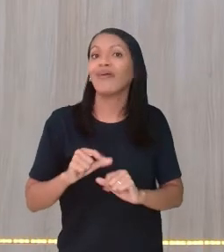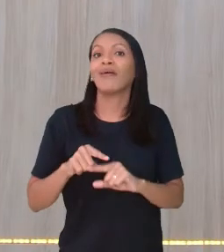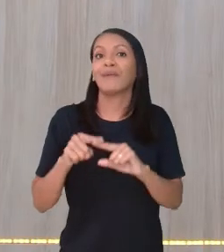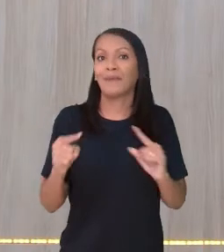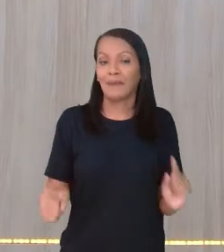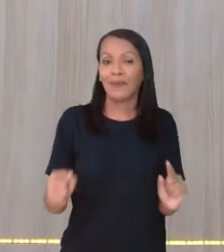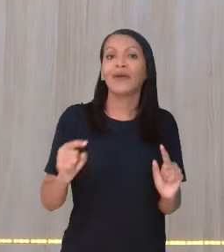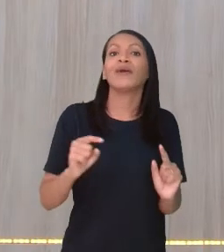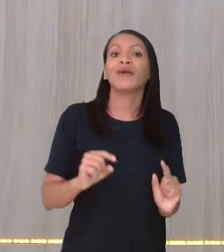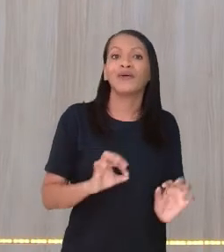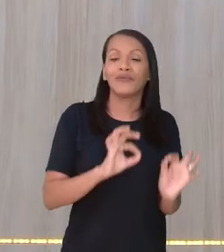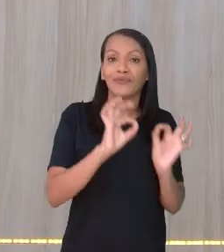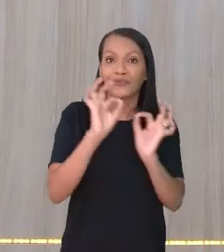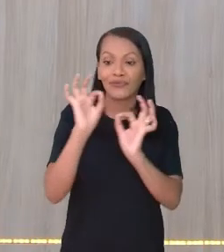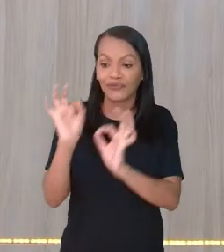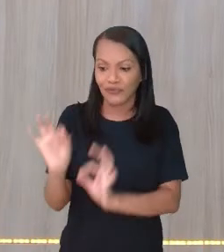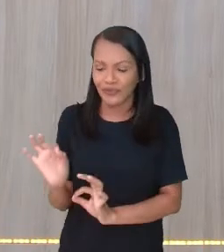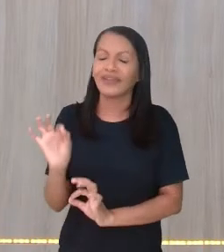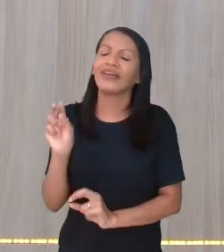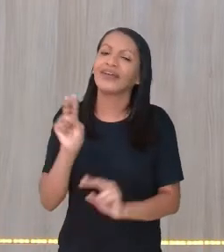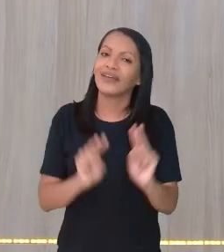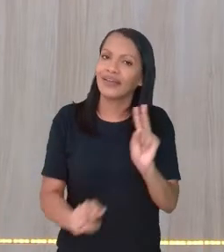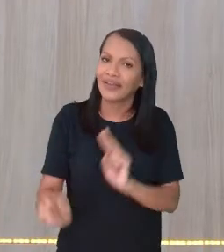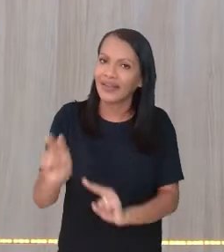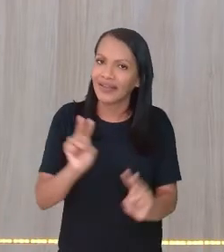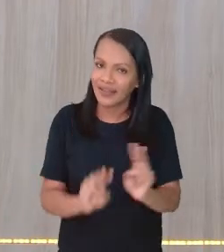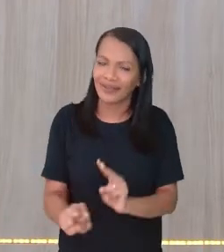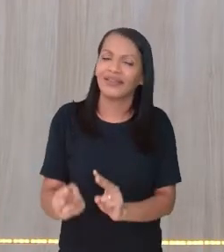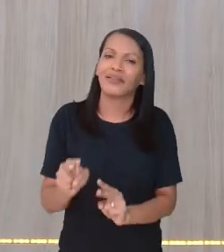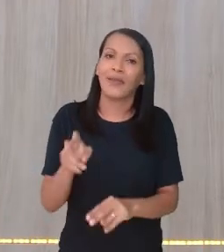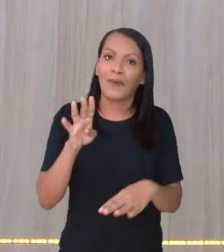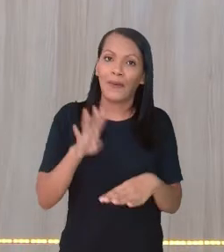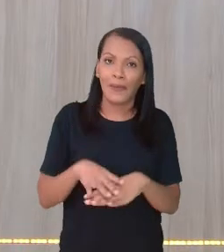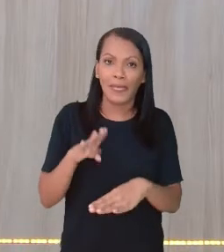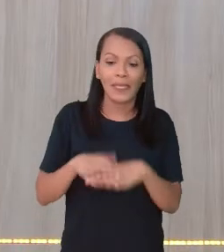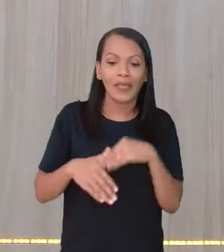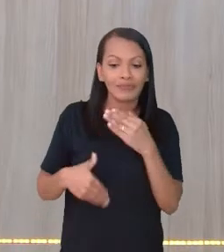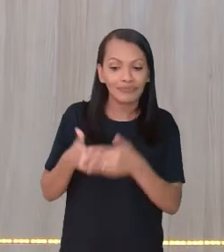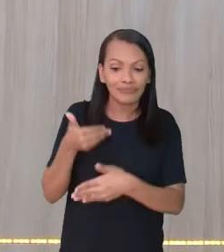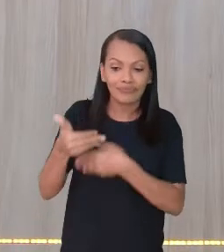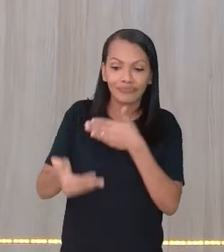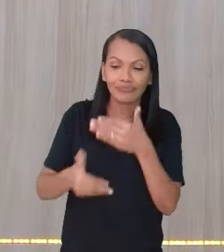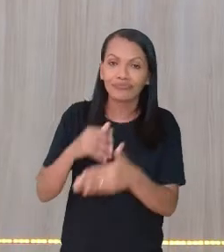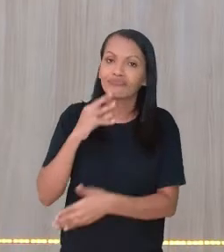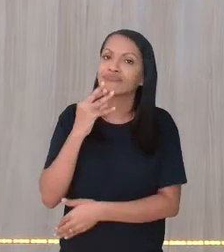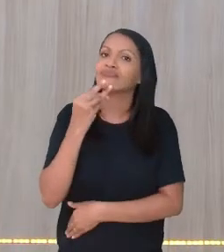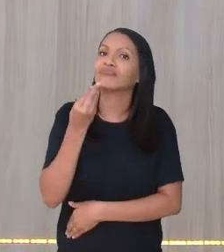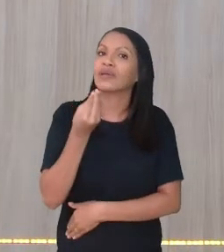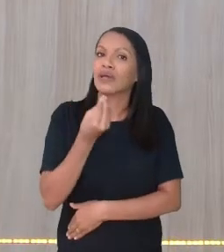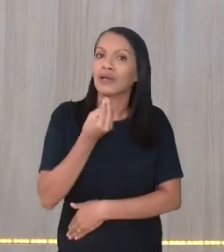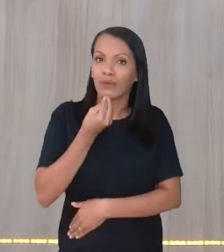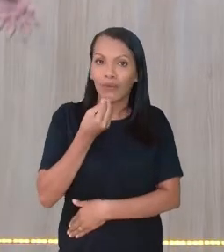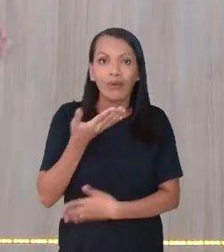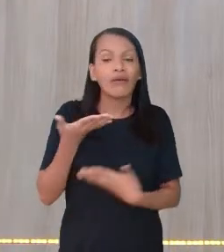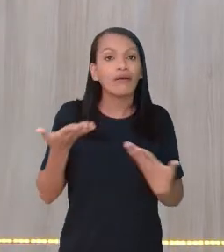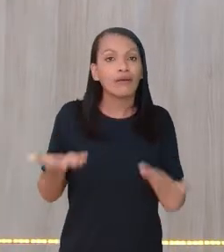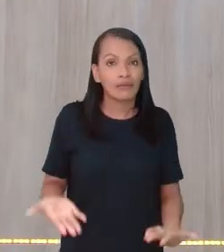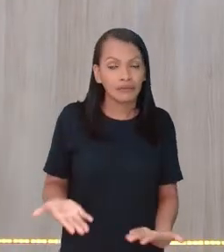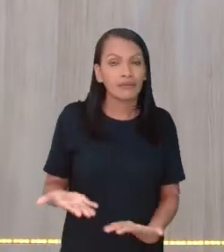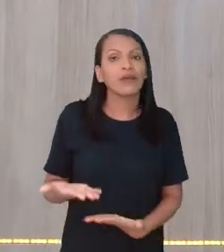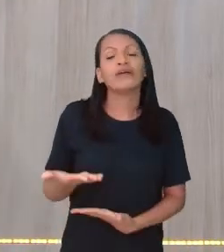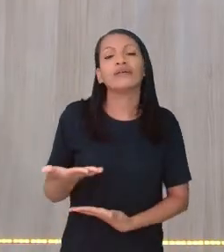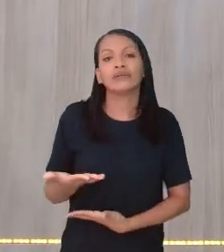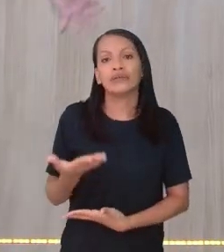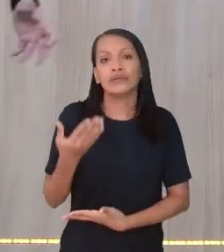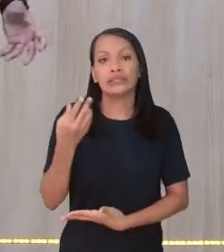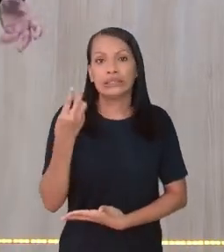que na matemática a construção do conhecimento, né, que a gente vai tendo aí quando você desde aí dos 3,